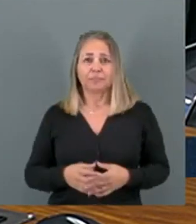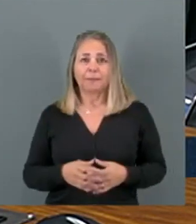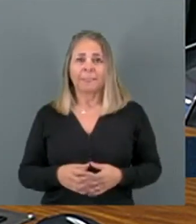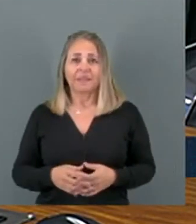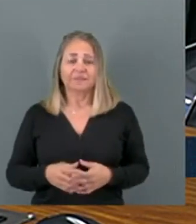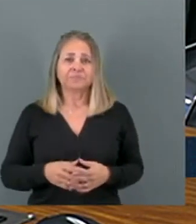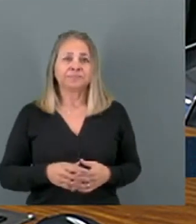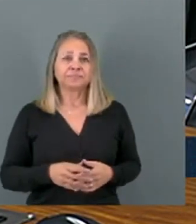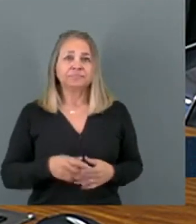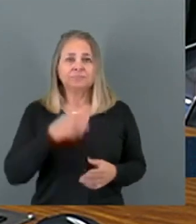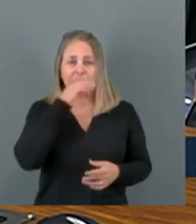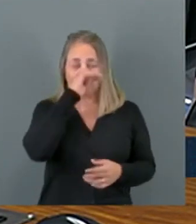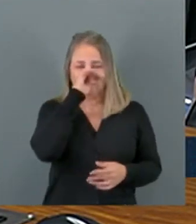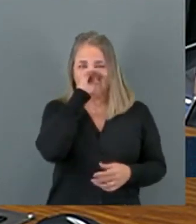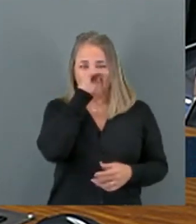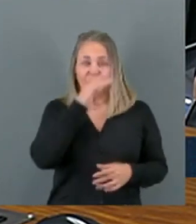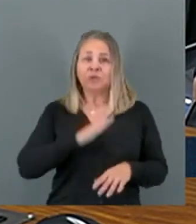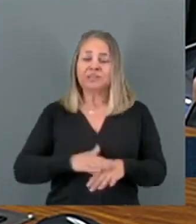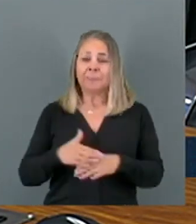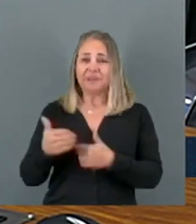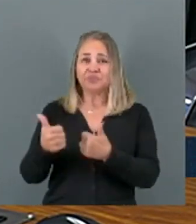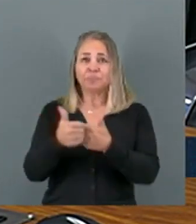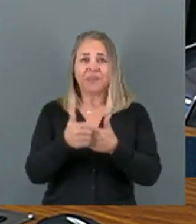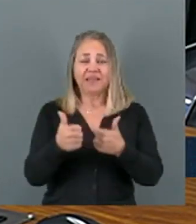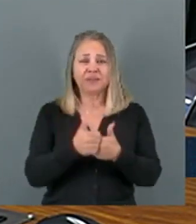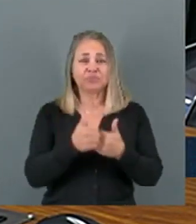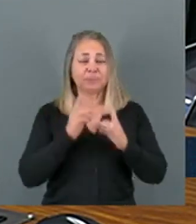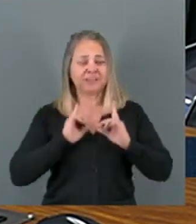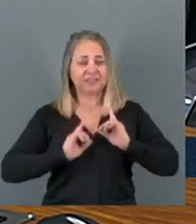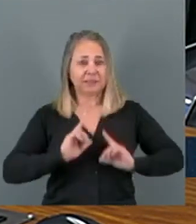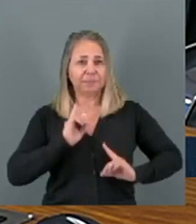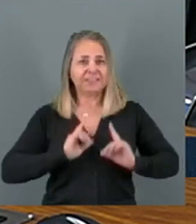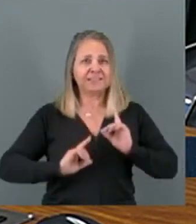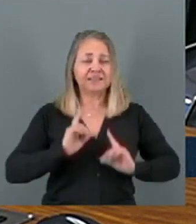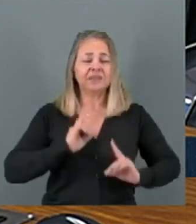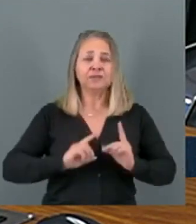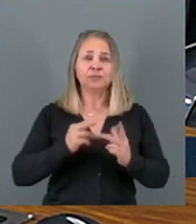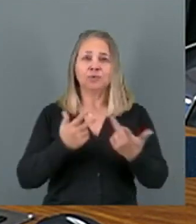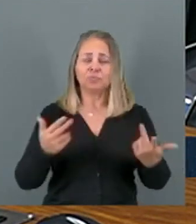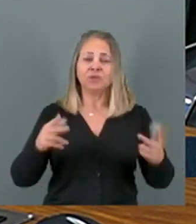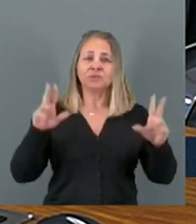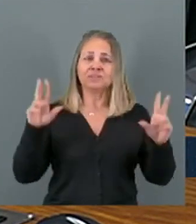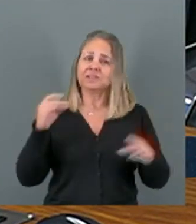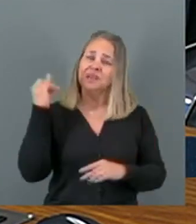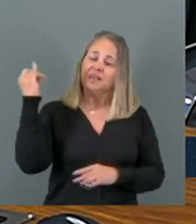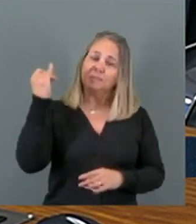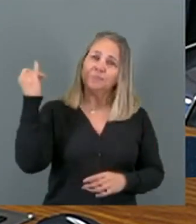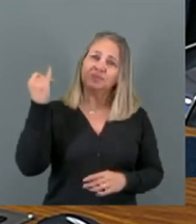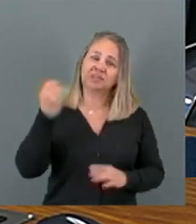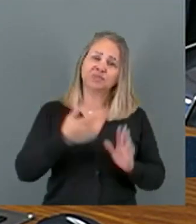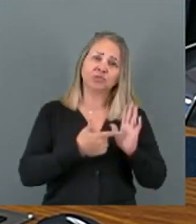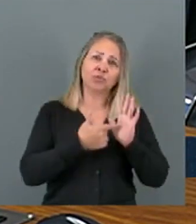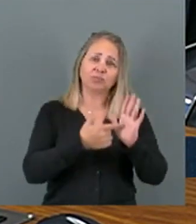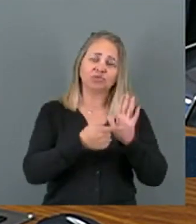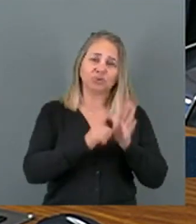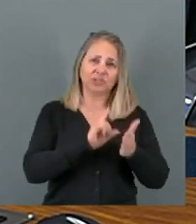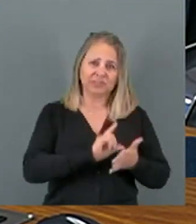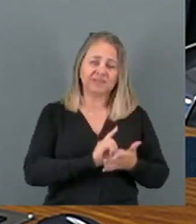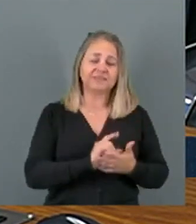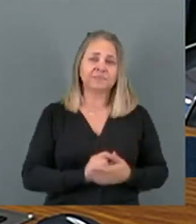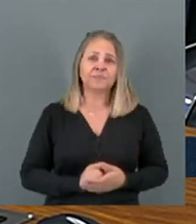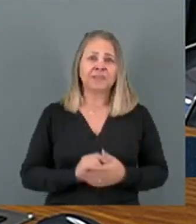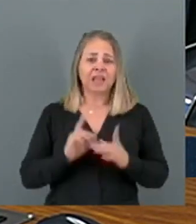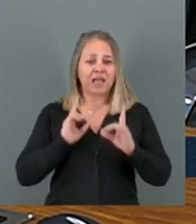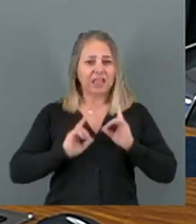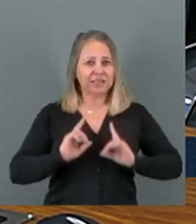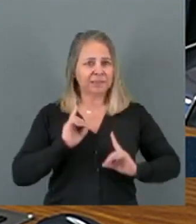tenha bem proximalmente a depressão como fator importante, como o deputado mostrou anteriormente, a questão da depressão